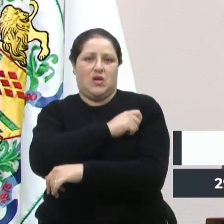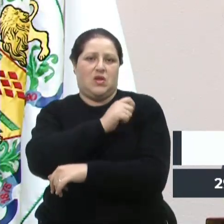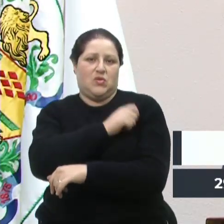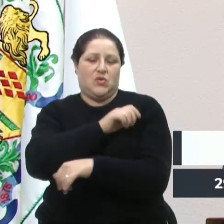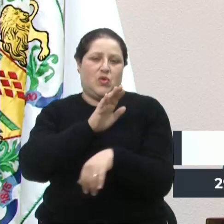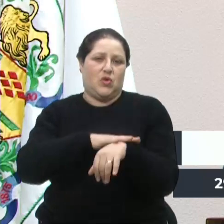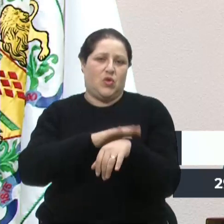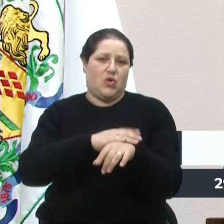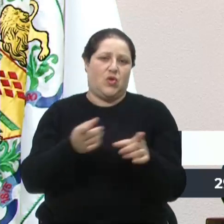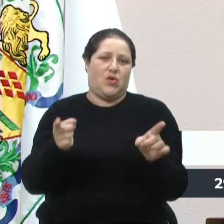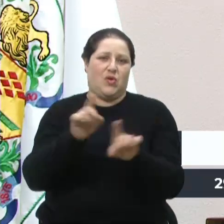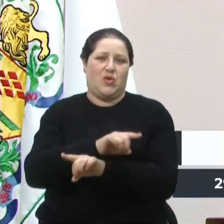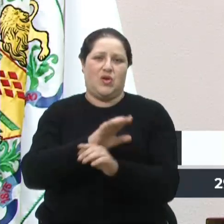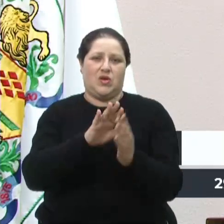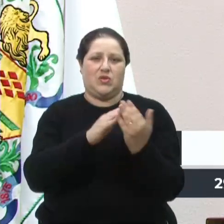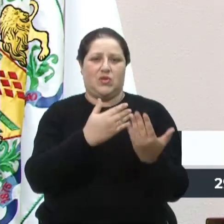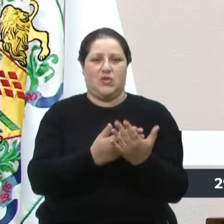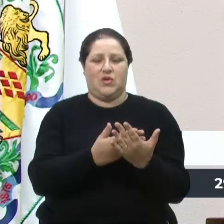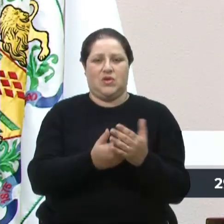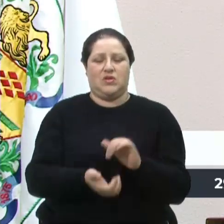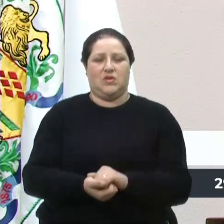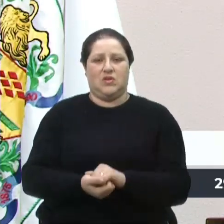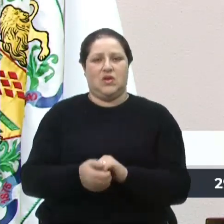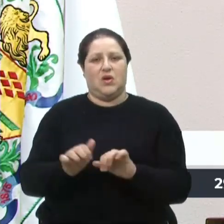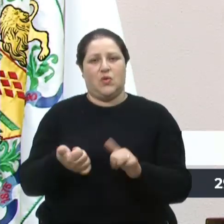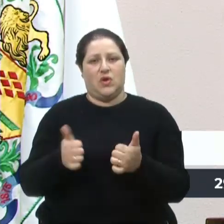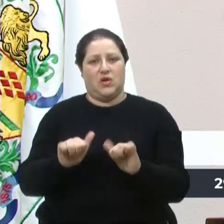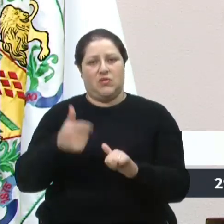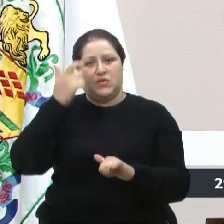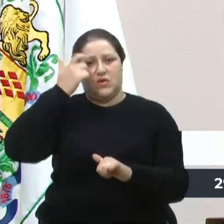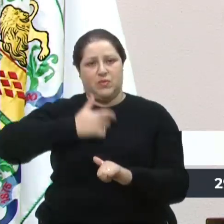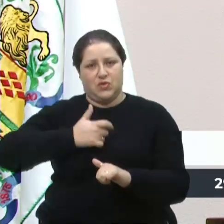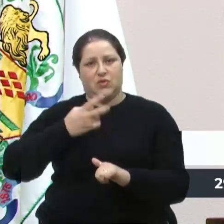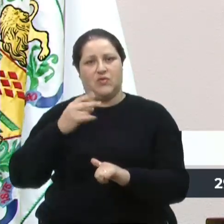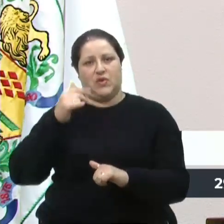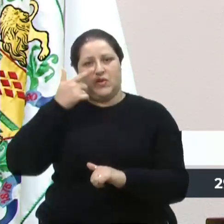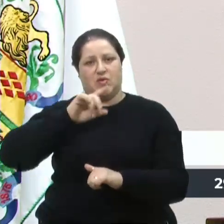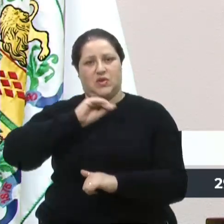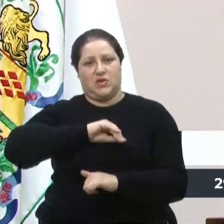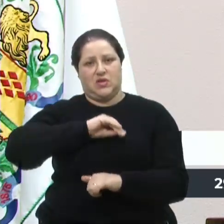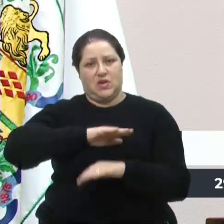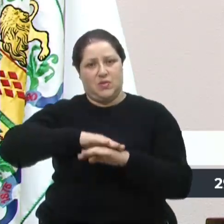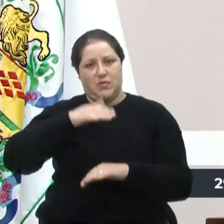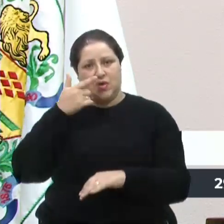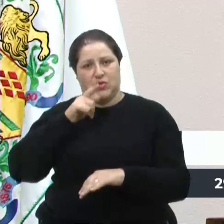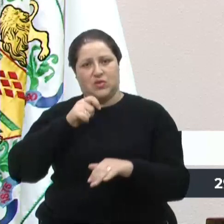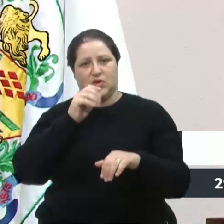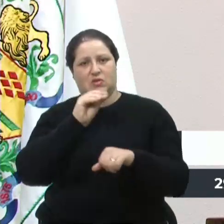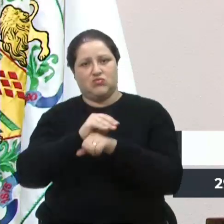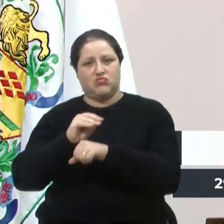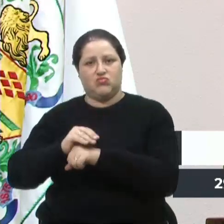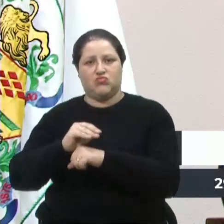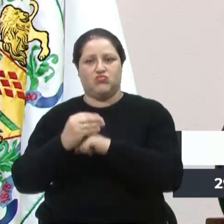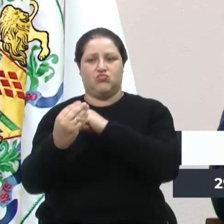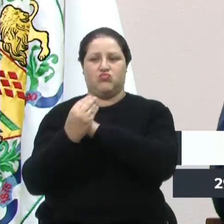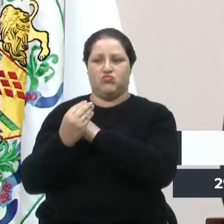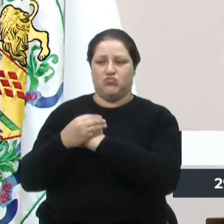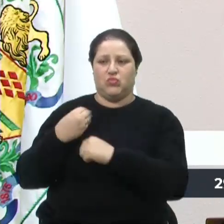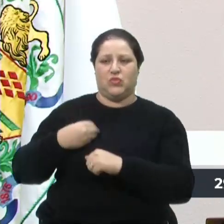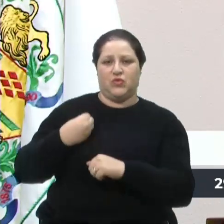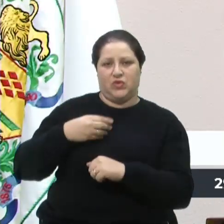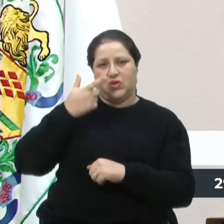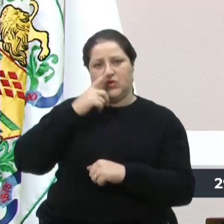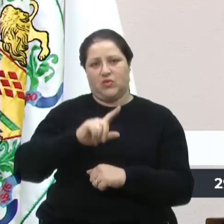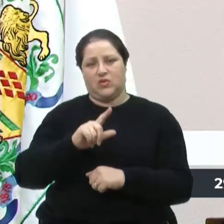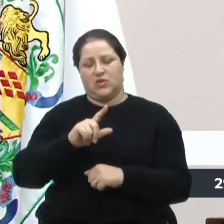inverso. Isso aí qualifica a pessoa que vai ganhar mais dinheiro, vai sustentar a sua própria vida, vai poder ganhar